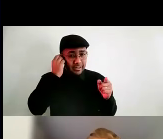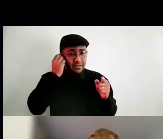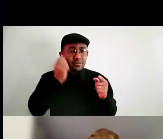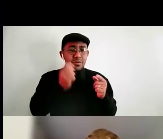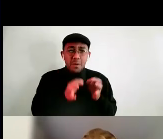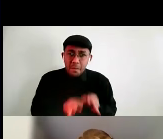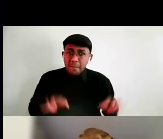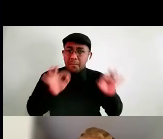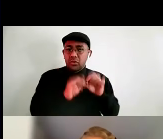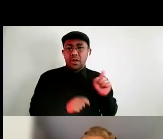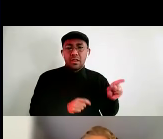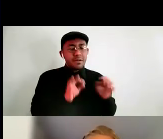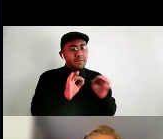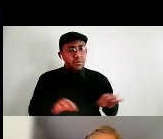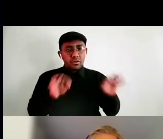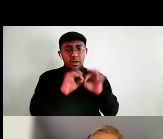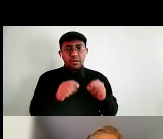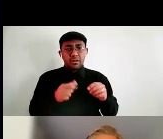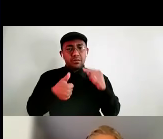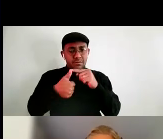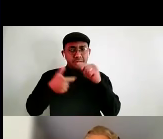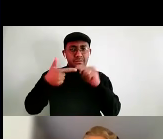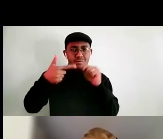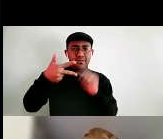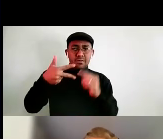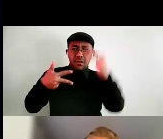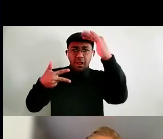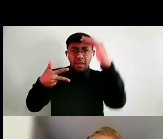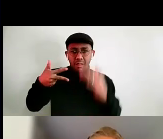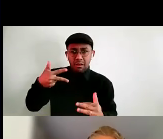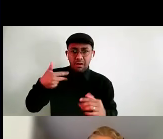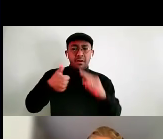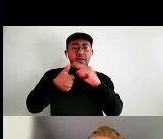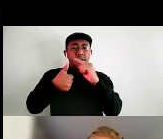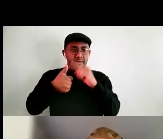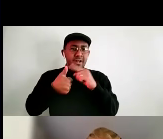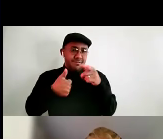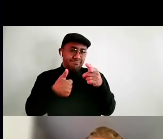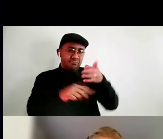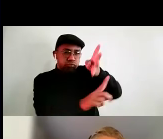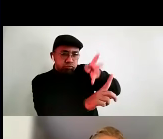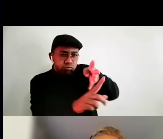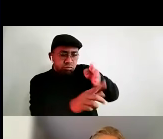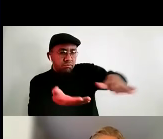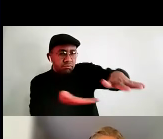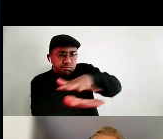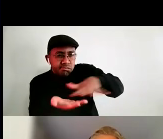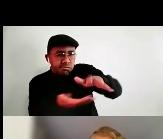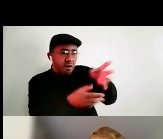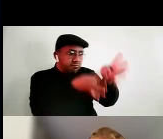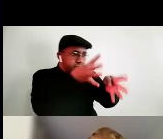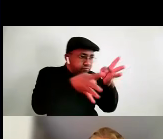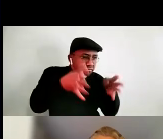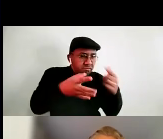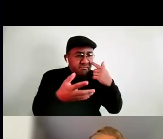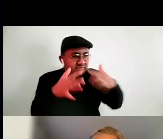desenvolvemos, implica estes 3 passos que vocês veem aqui nos diapositivos. O primeiro é esta avaliação de risco, que significa que